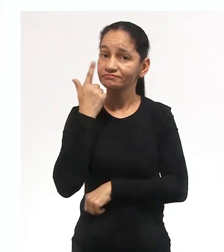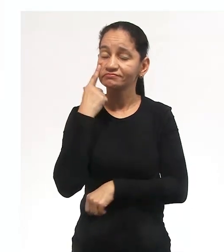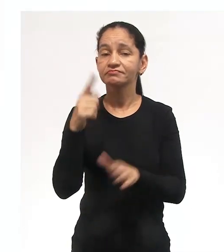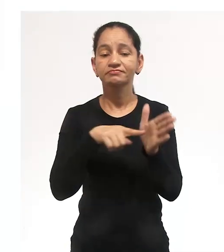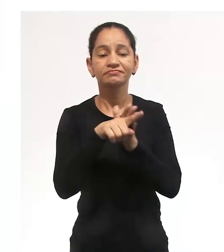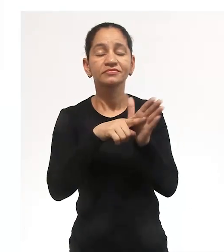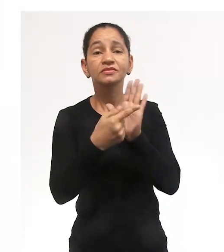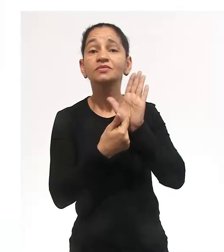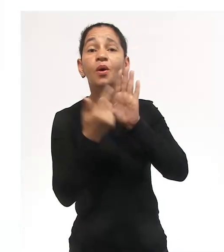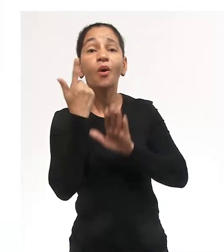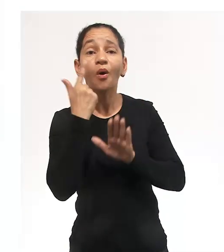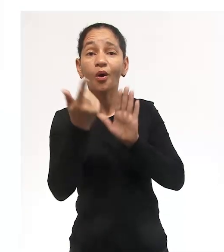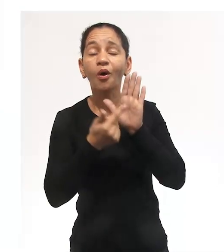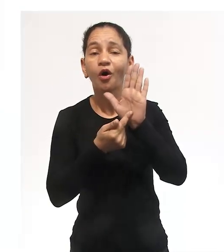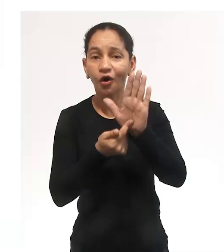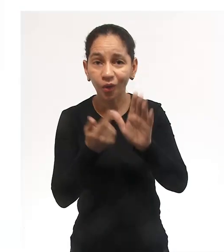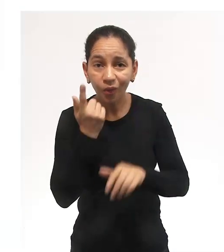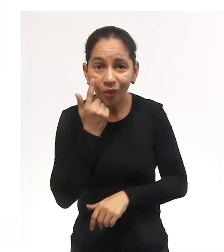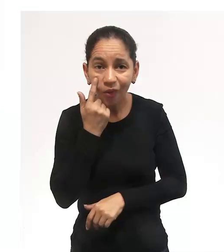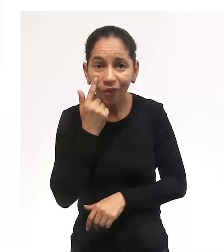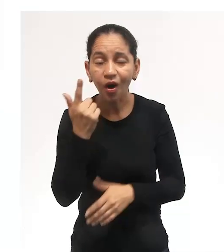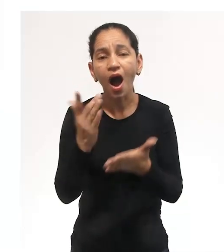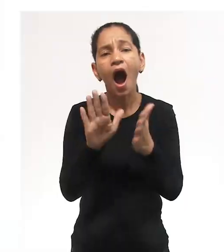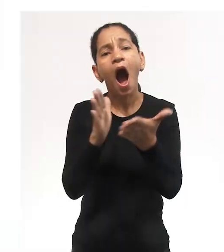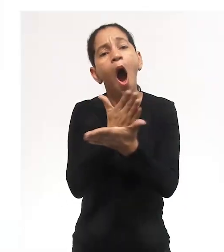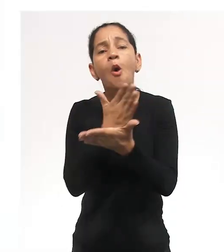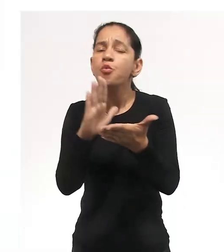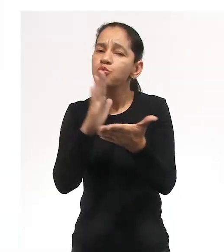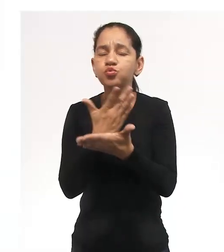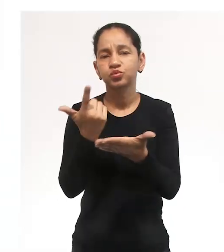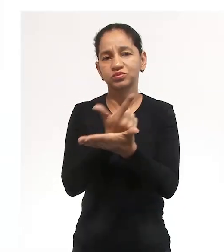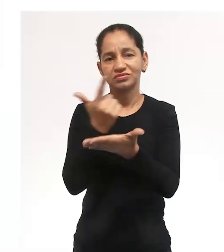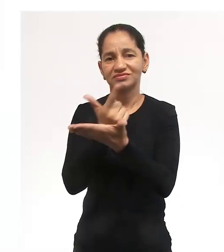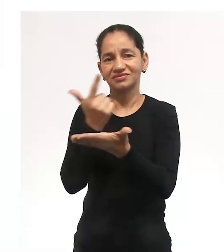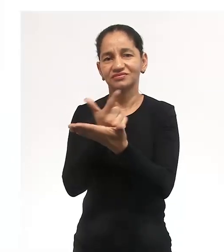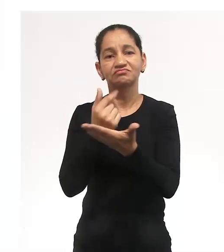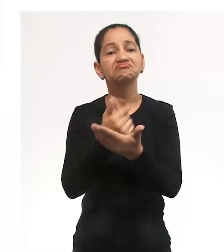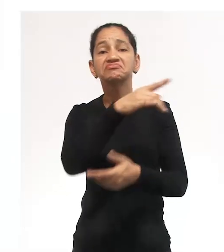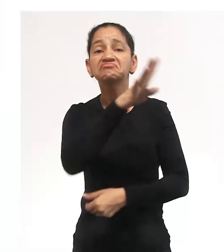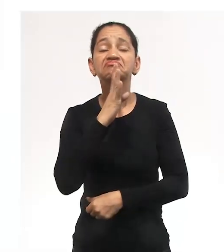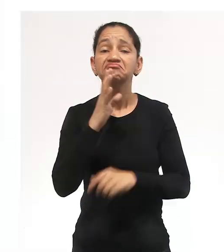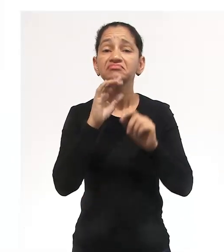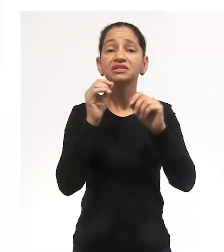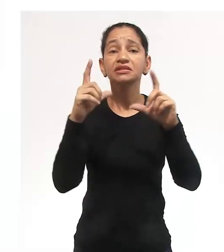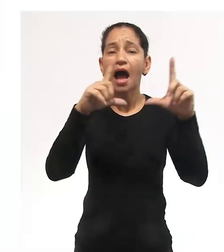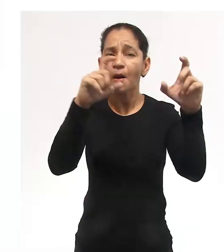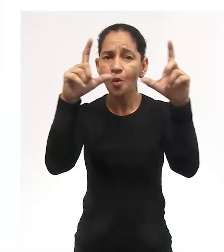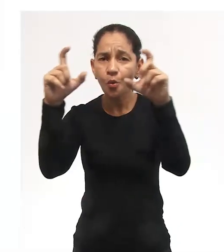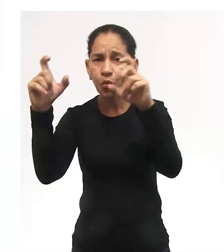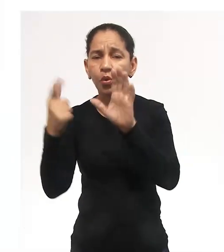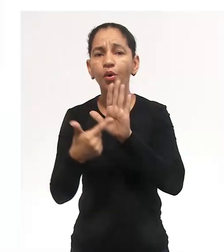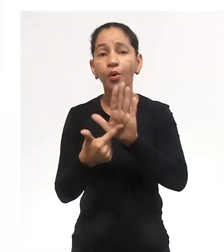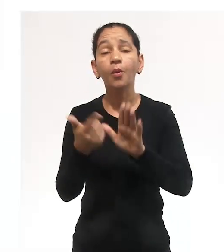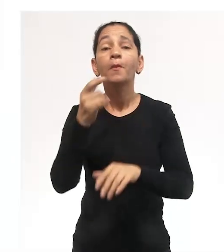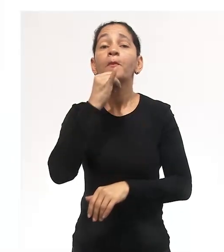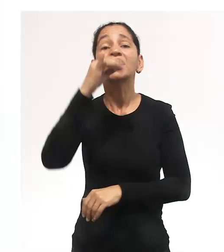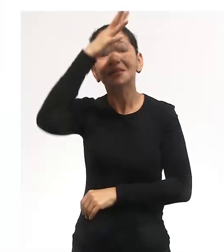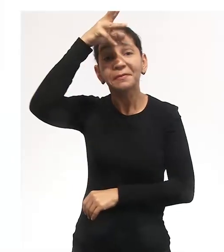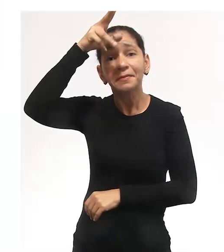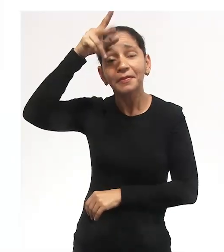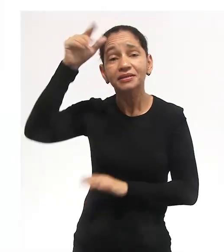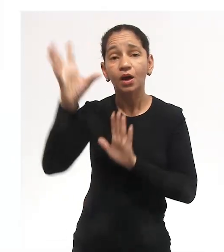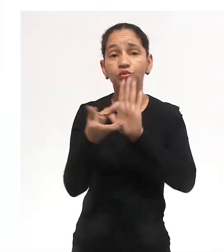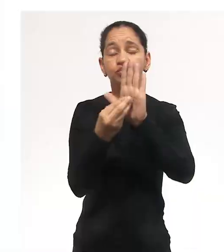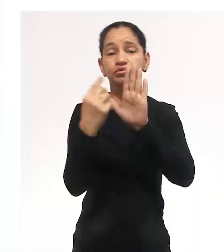sala de aula. Aqui eu trago, né, alguns exemplos desses livros para vocês conhecerem. Vejam